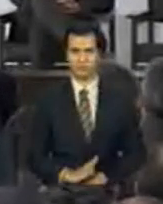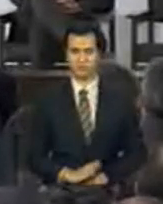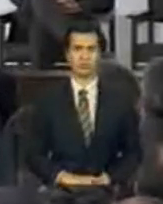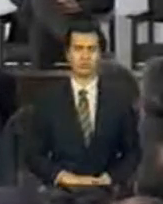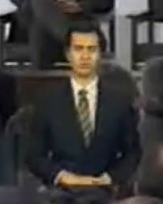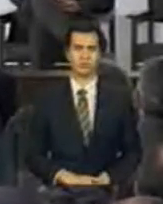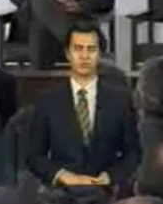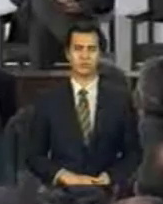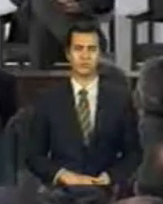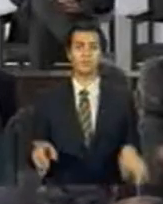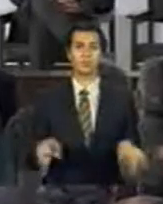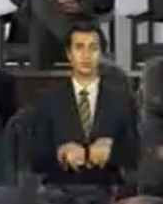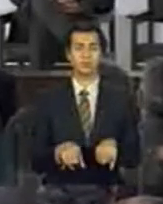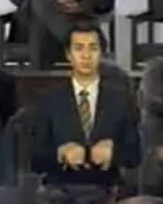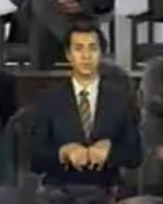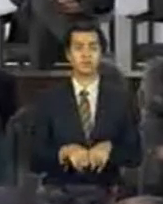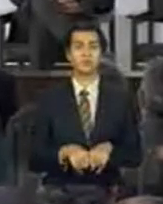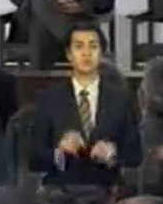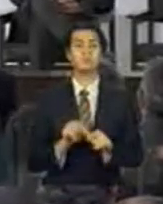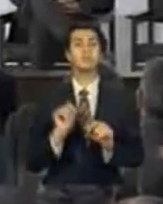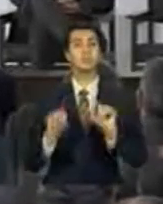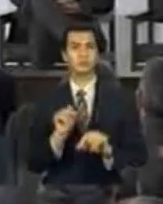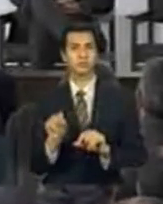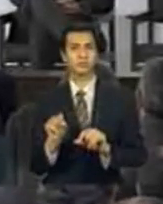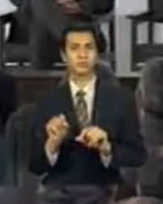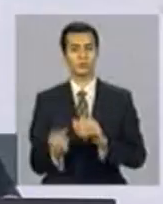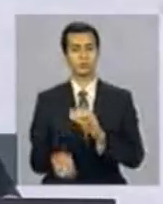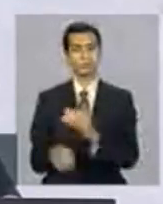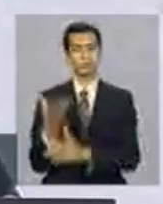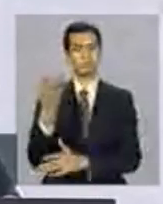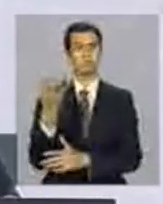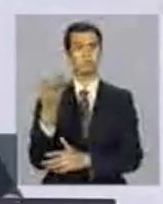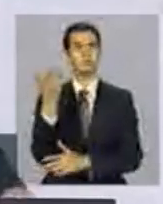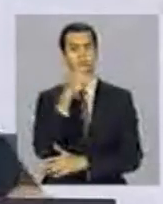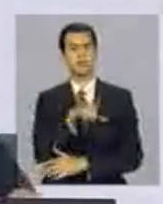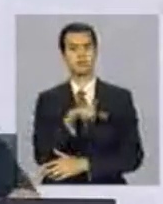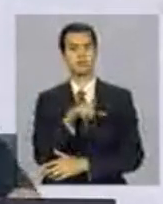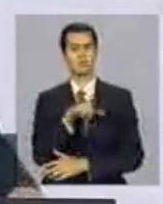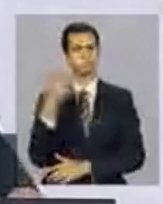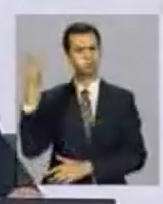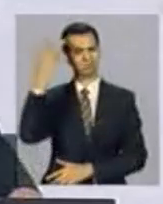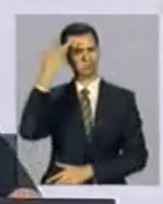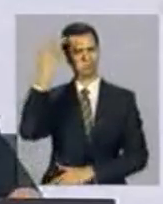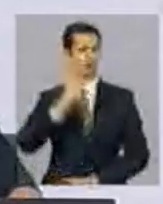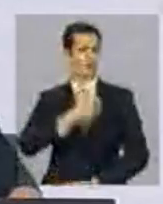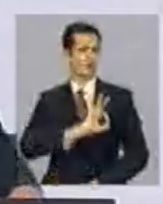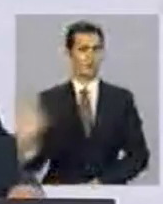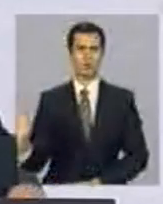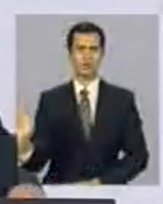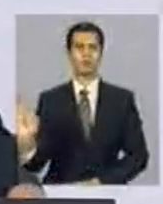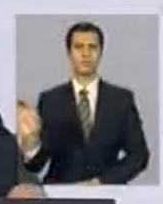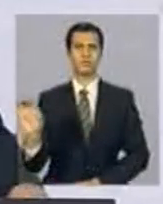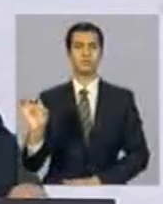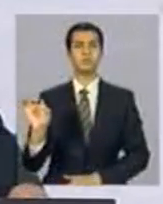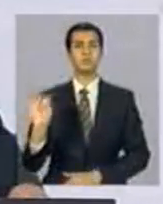mesmo tempo, criar mecanismos de expansão da excelência também, não só